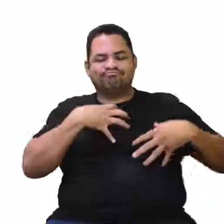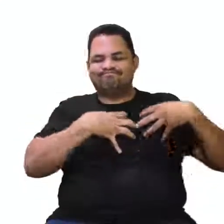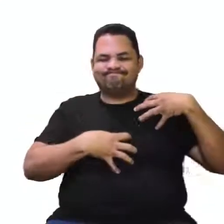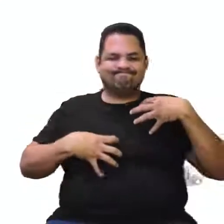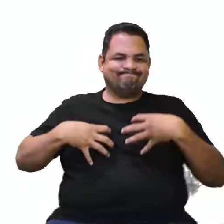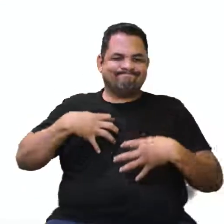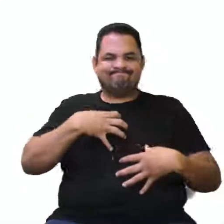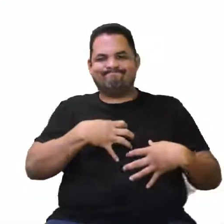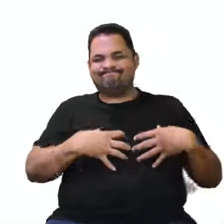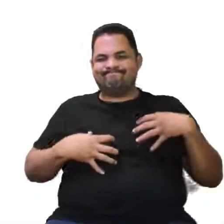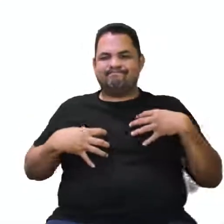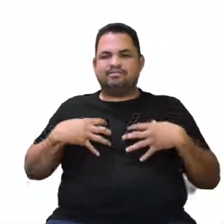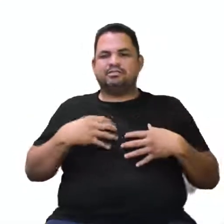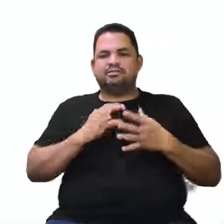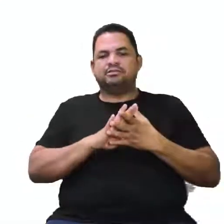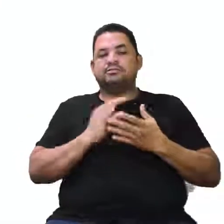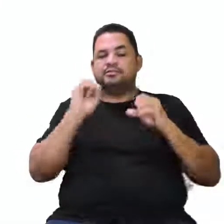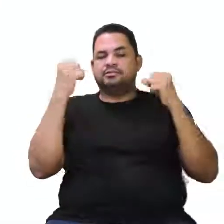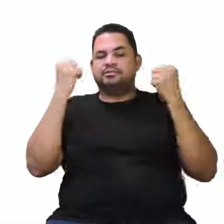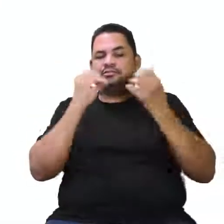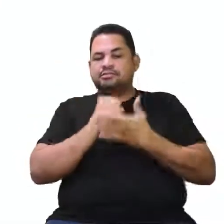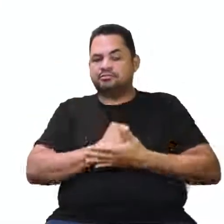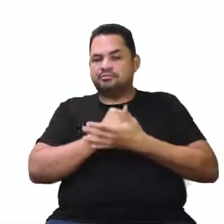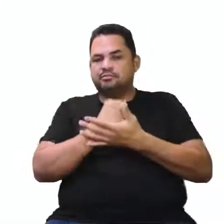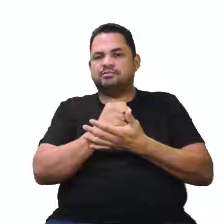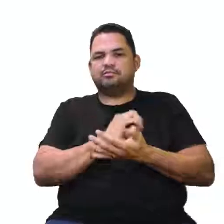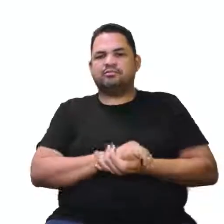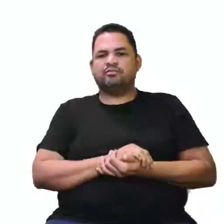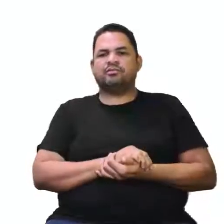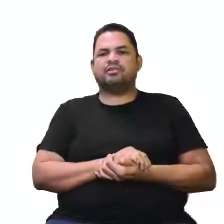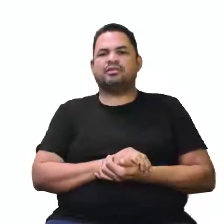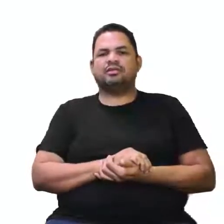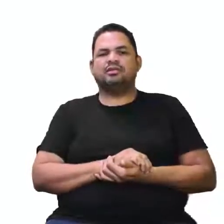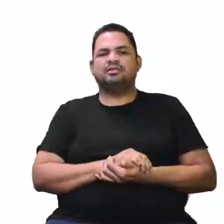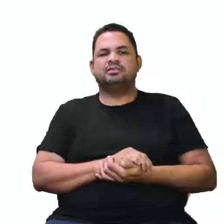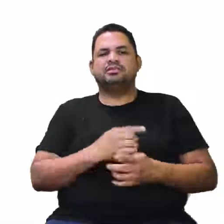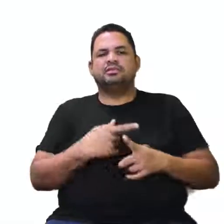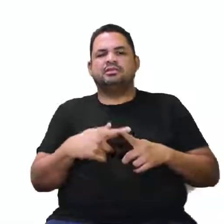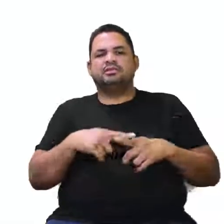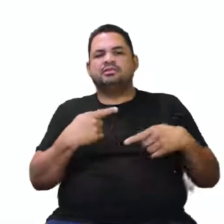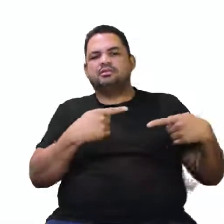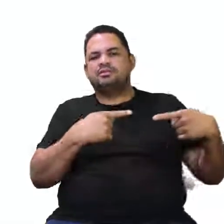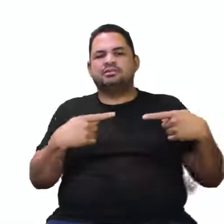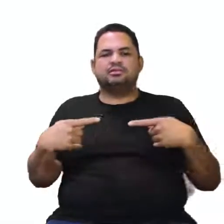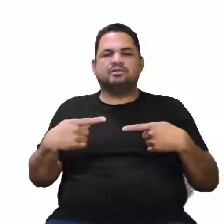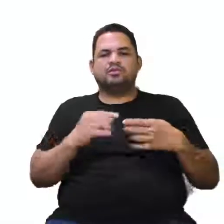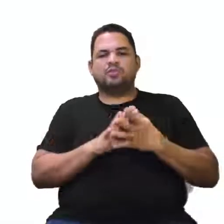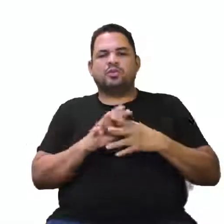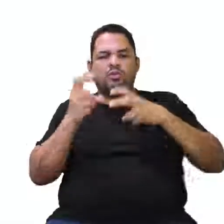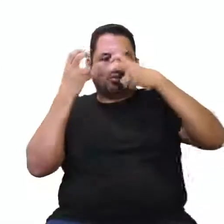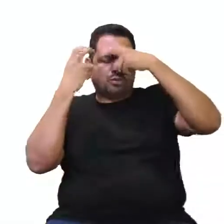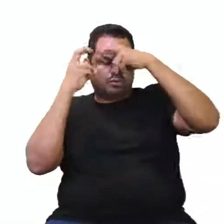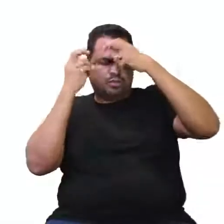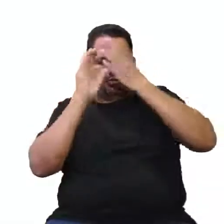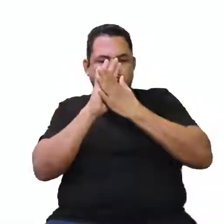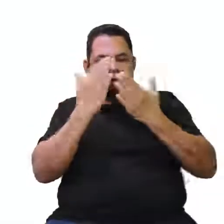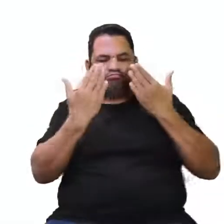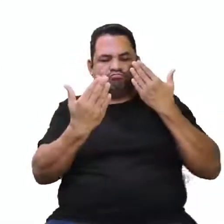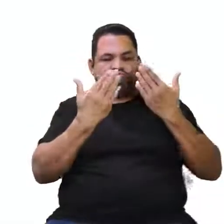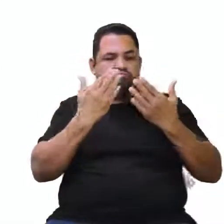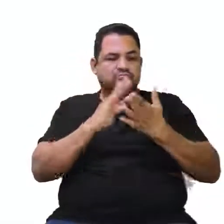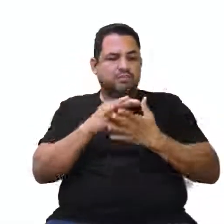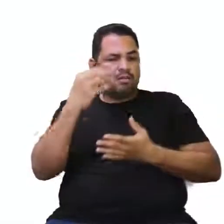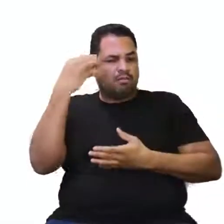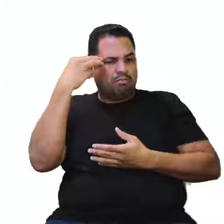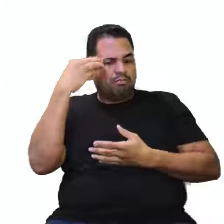ansiedade. Veja que o exercício físico auxilia muito nisso. Problemas relacionados aí aos transtornos psicossociais, que a